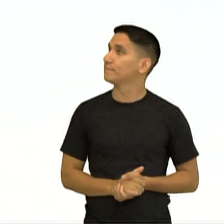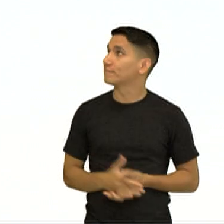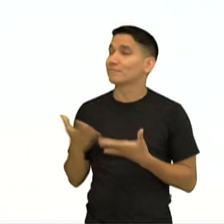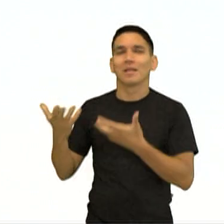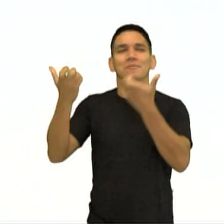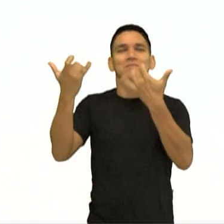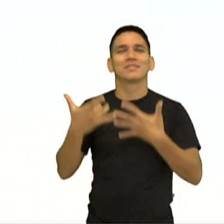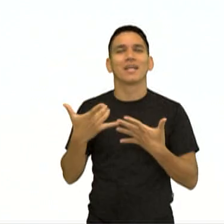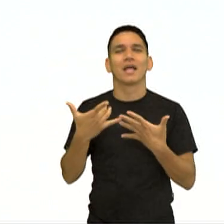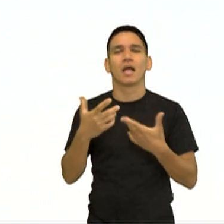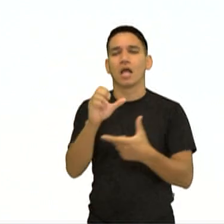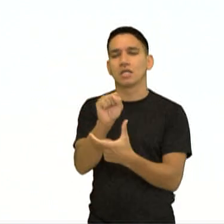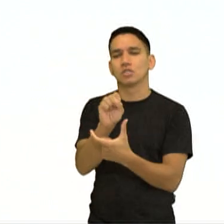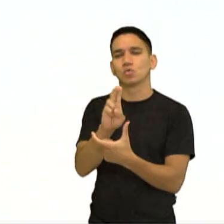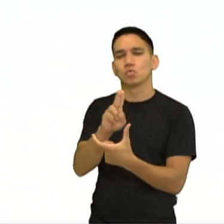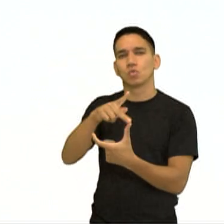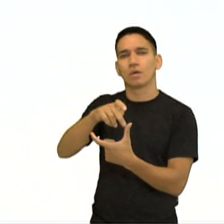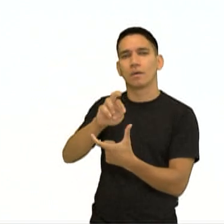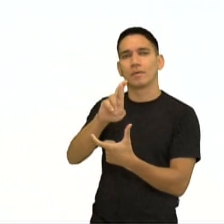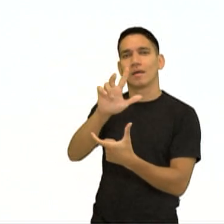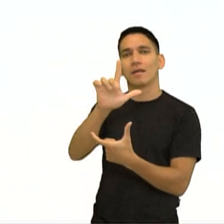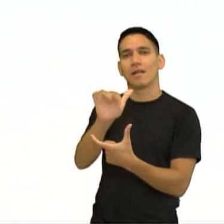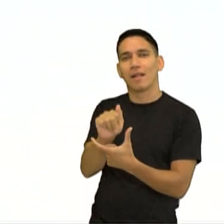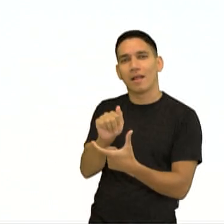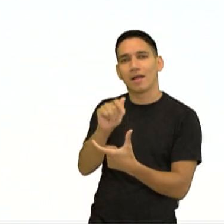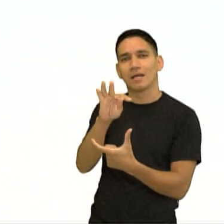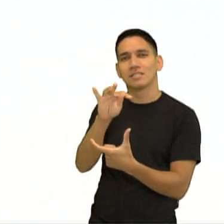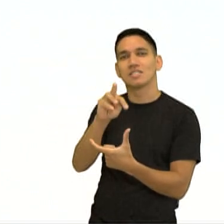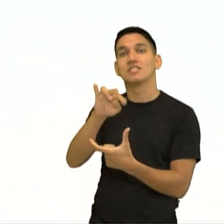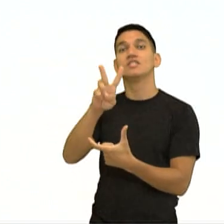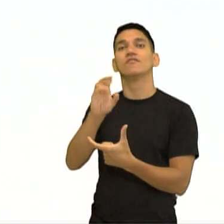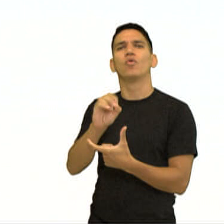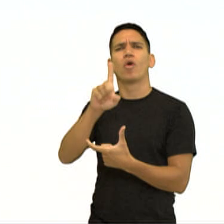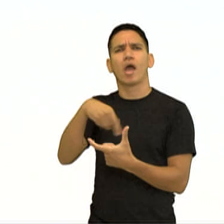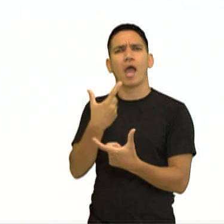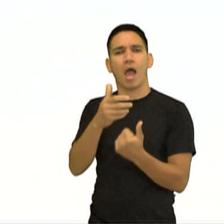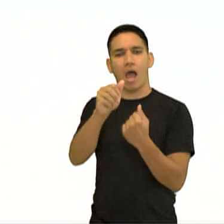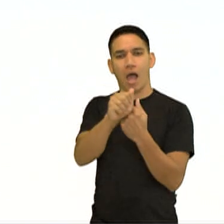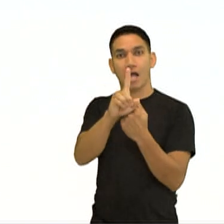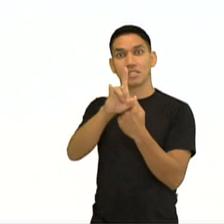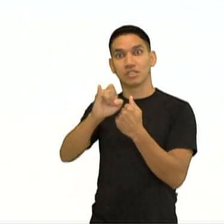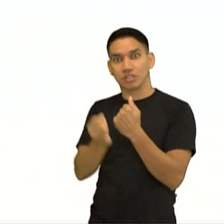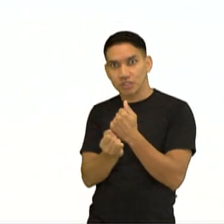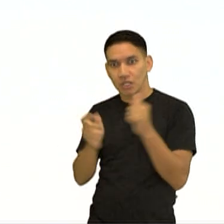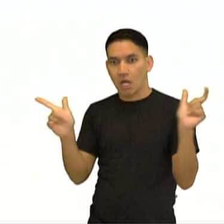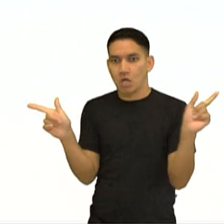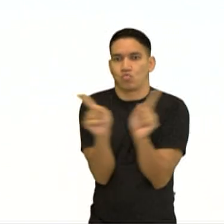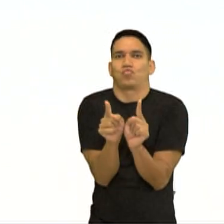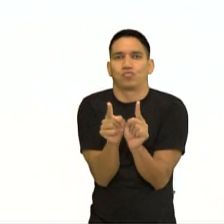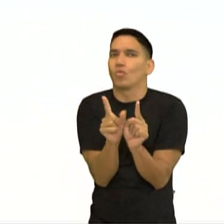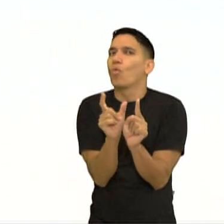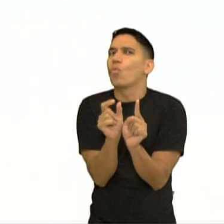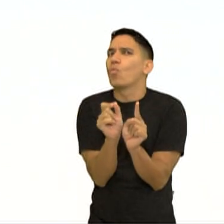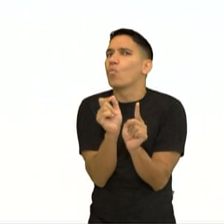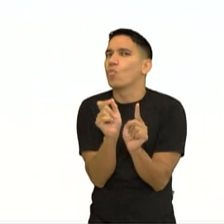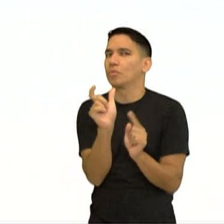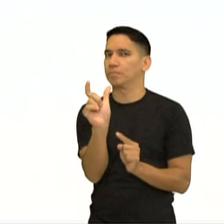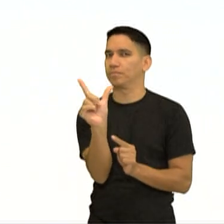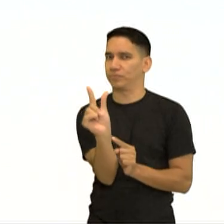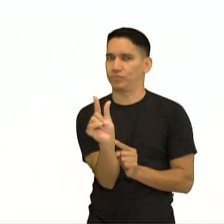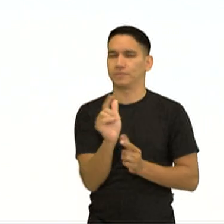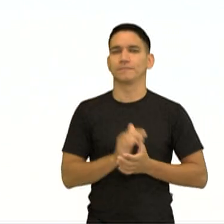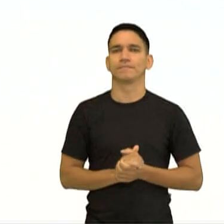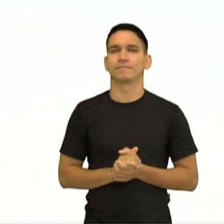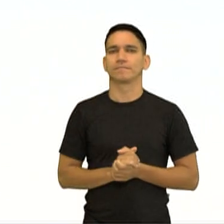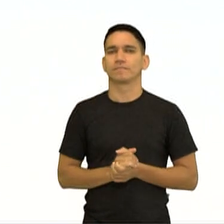pouco sobre o superlativo, focando nos adjetivos curtos. Agora, volta aí para os short adjectives, para os adjetivos curtos.